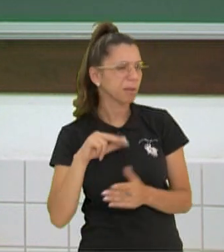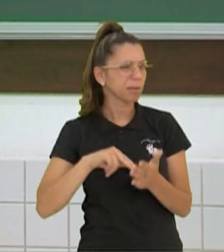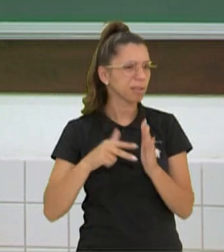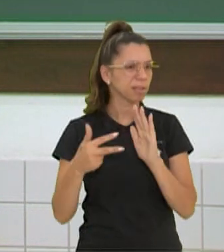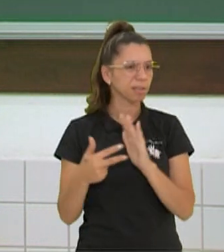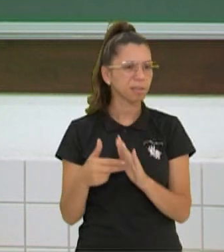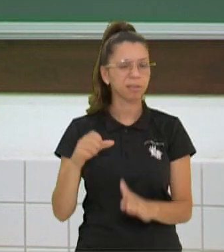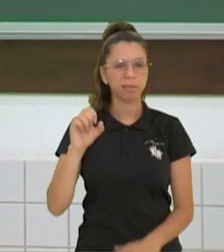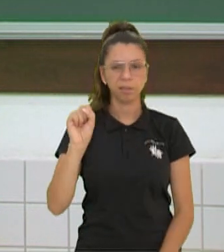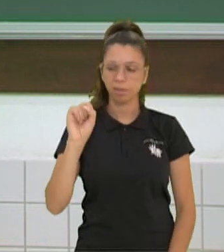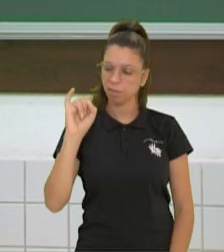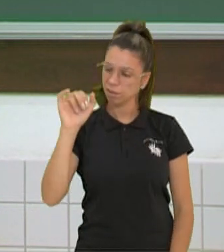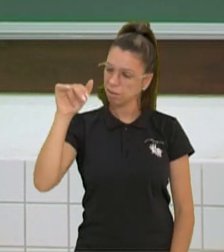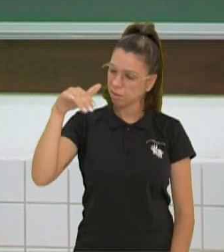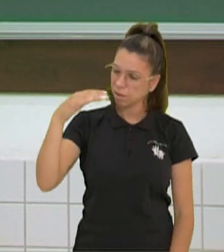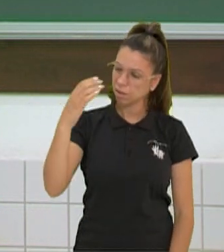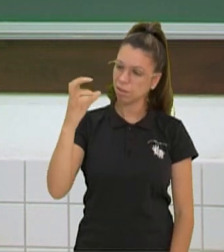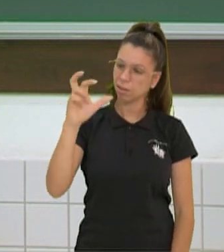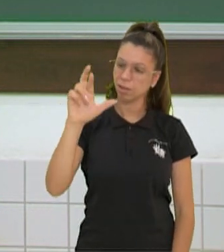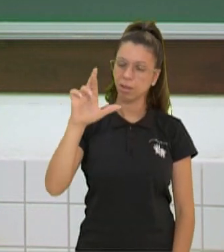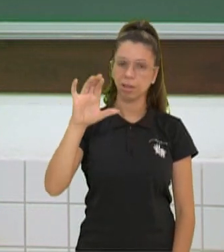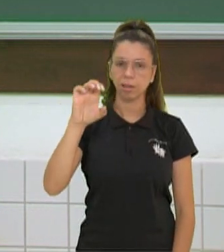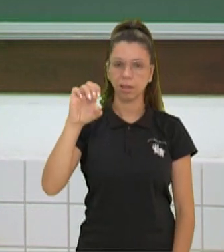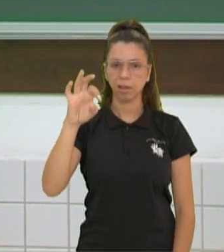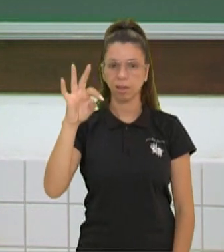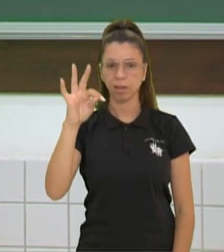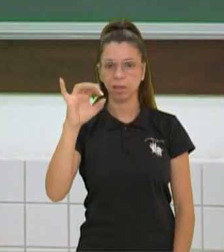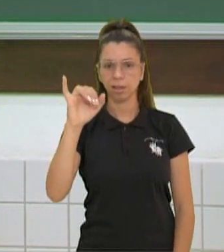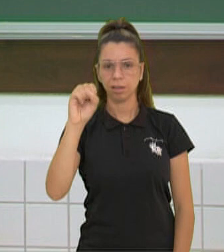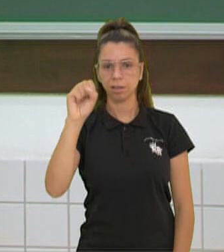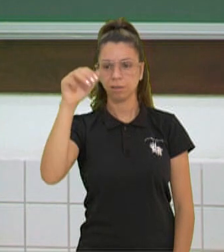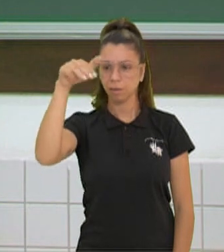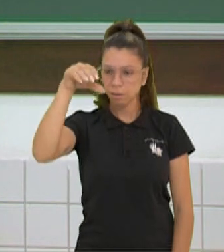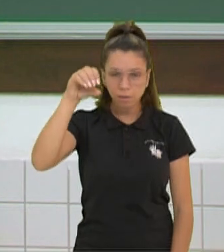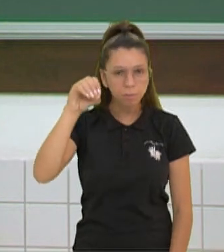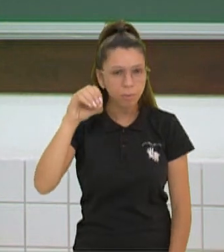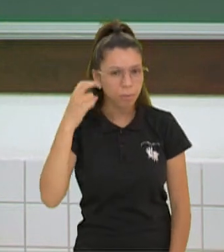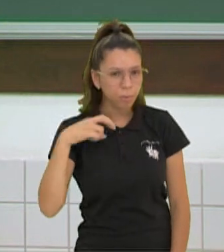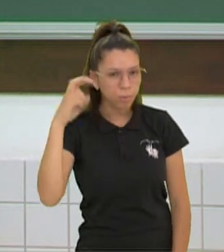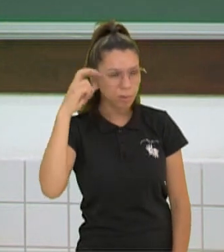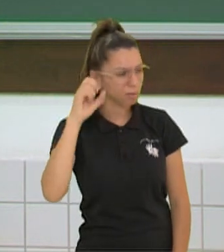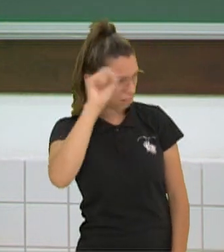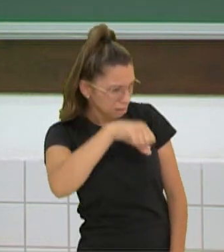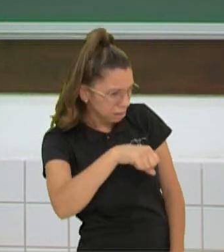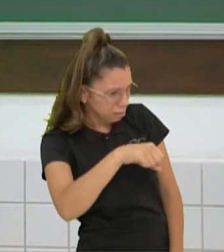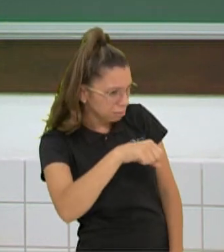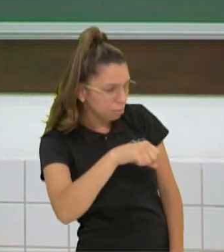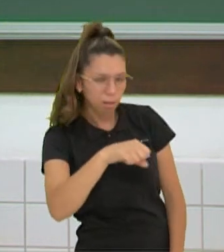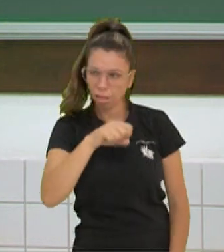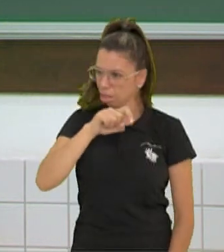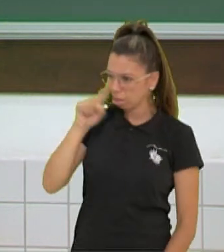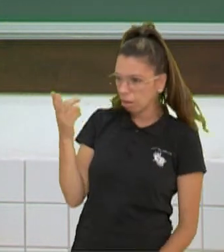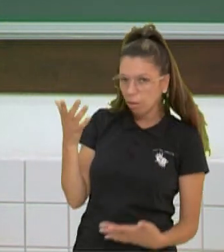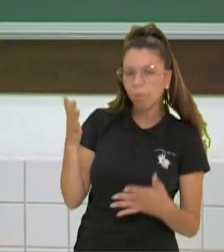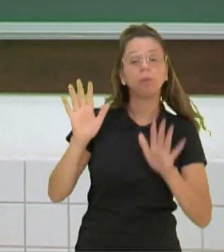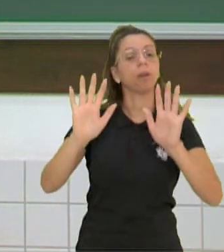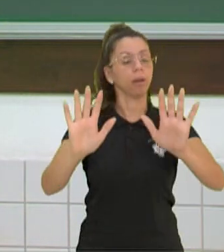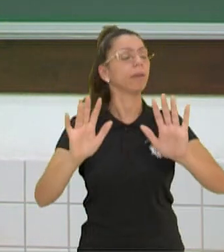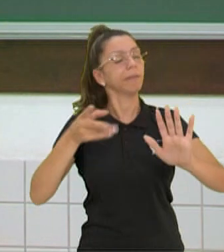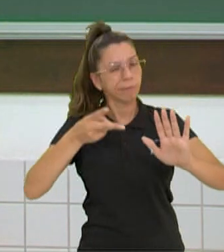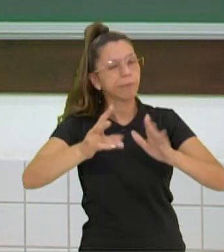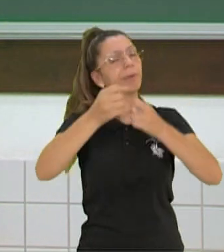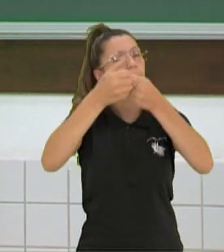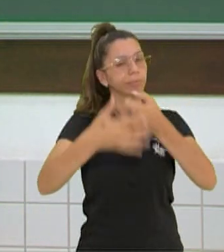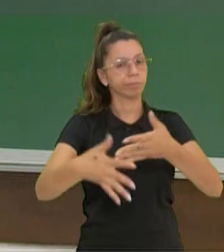isso? Sincretismo cultural? Hã? Sim? Não? Tudo bem, vamos nessa, a gente vai falar